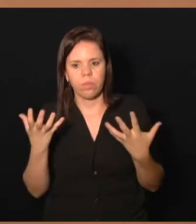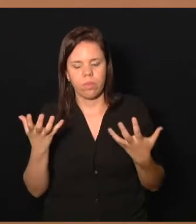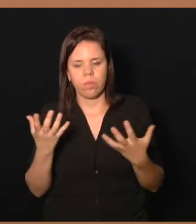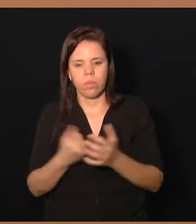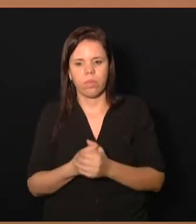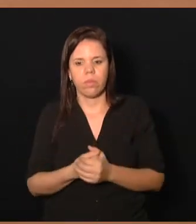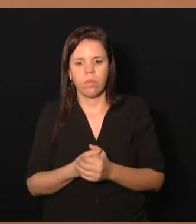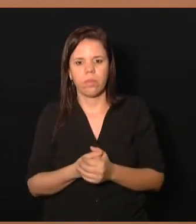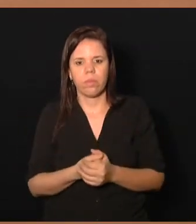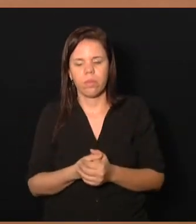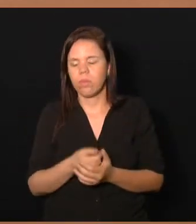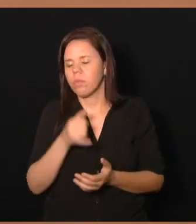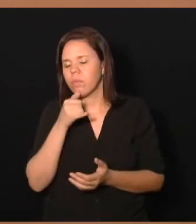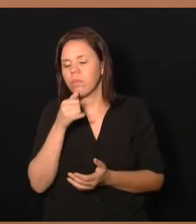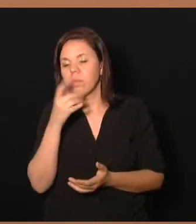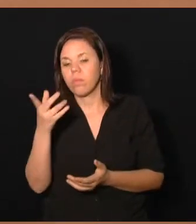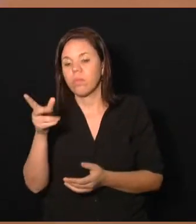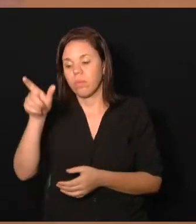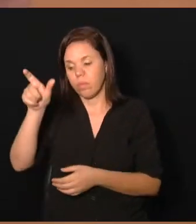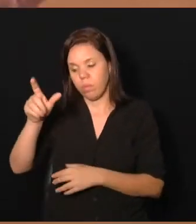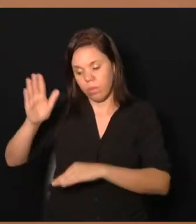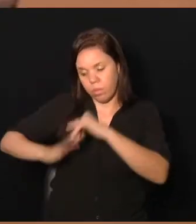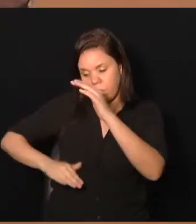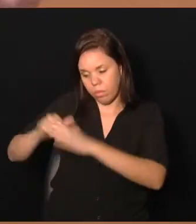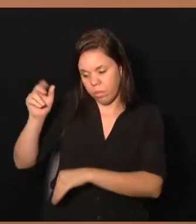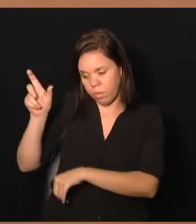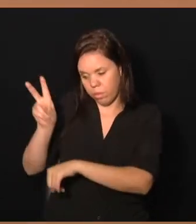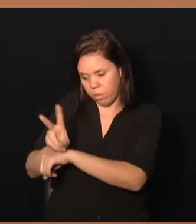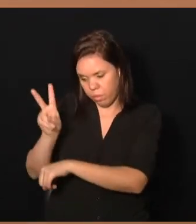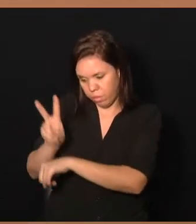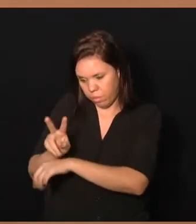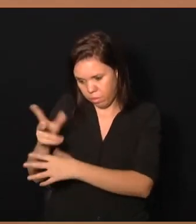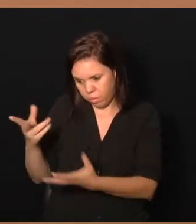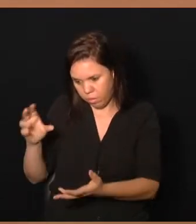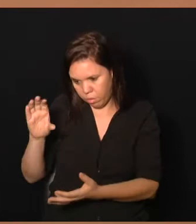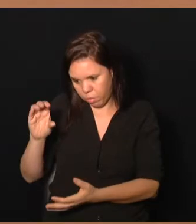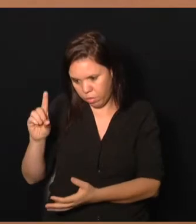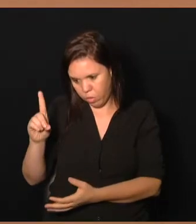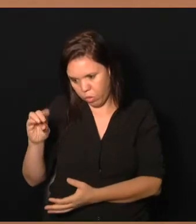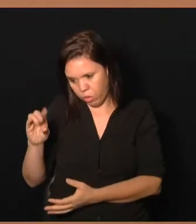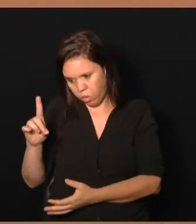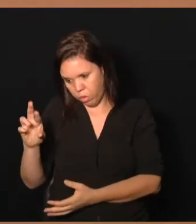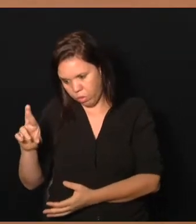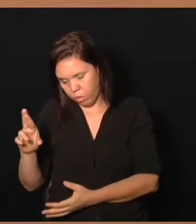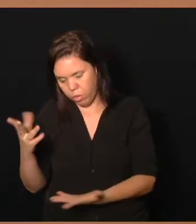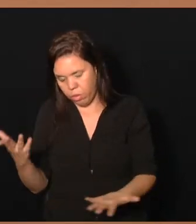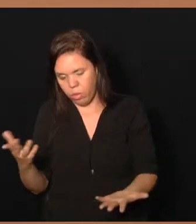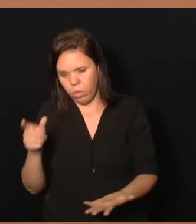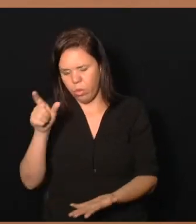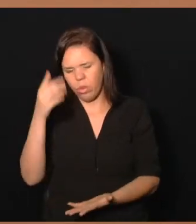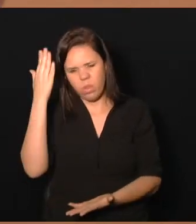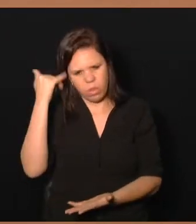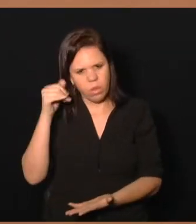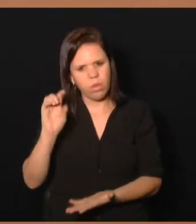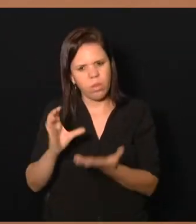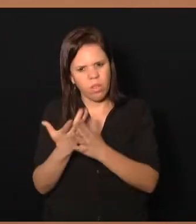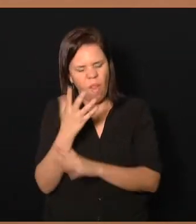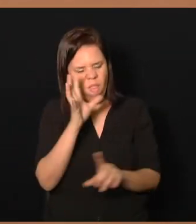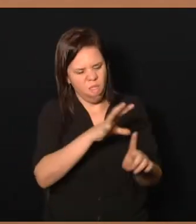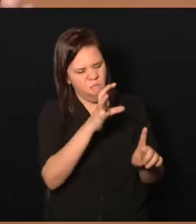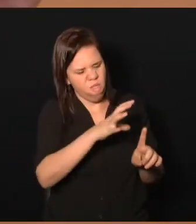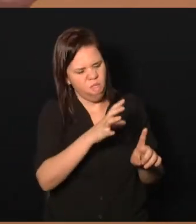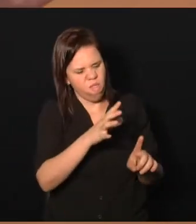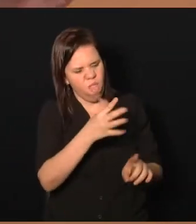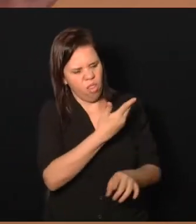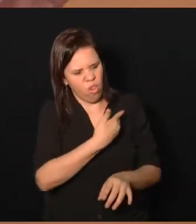os cuidadores, eu estou, assim, afinadíssimo com aquilo que o senhor disse. Nós temos, sim, que pressionar o governo